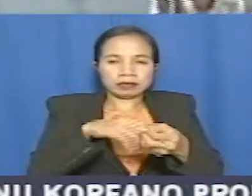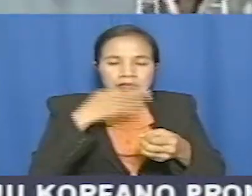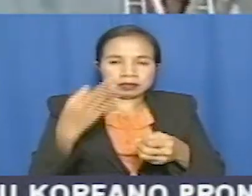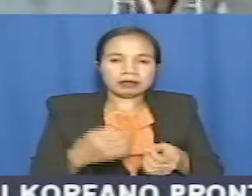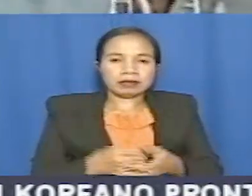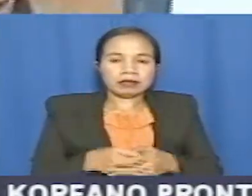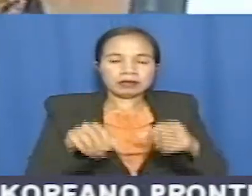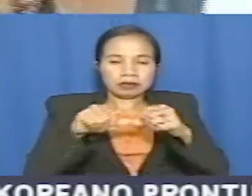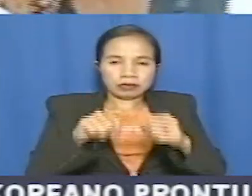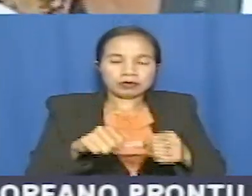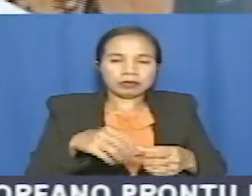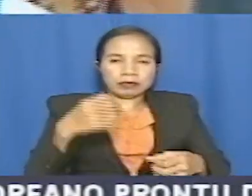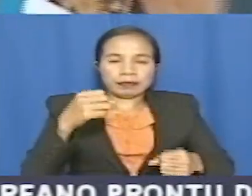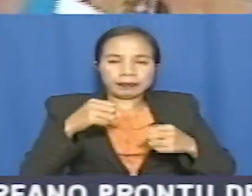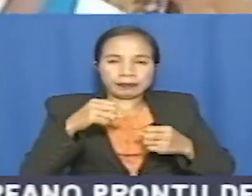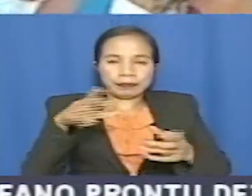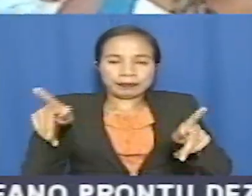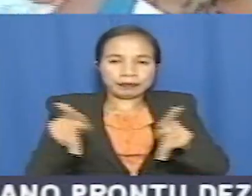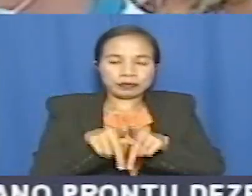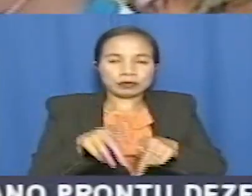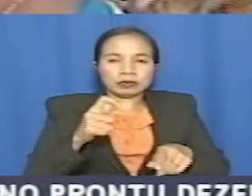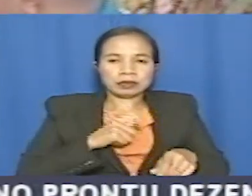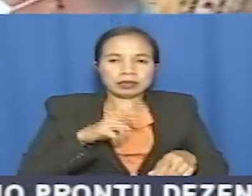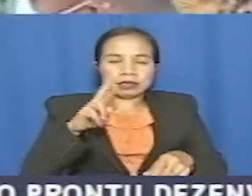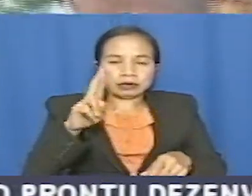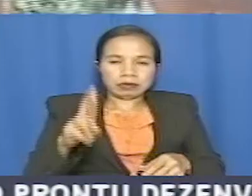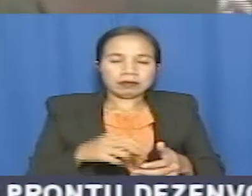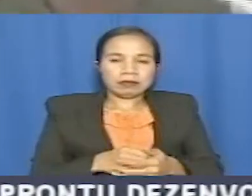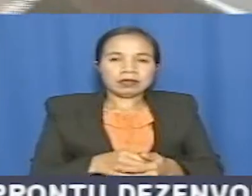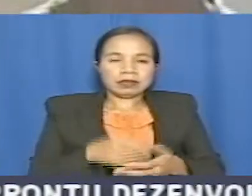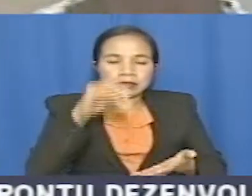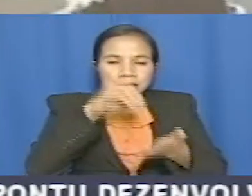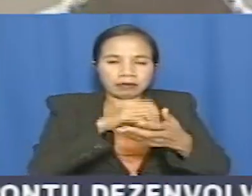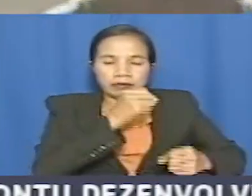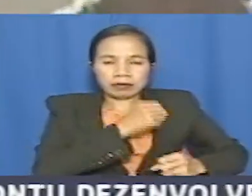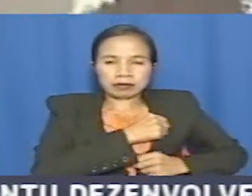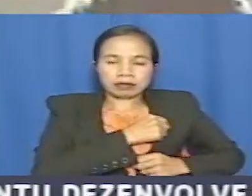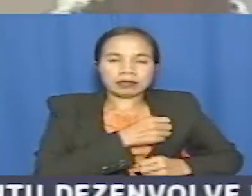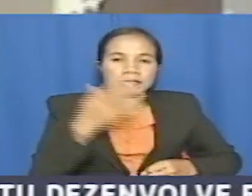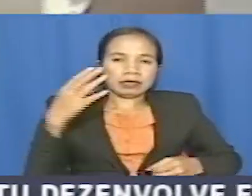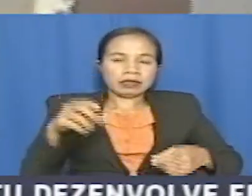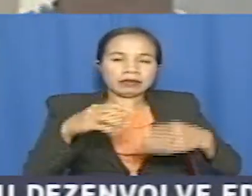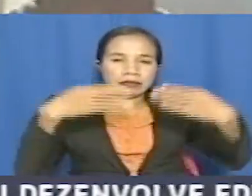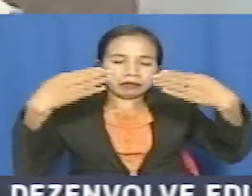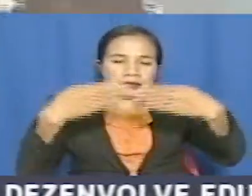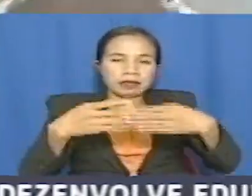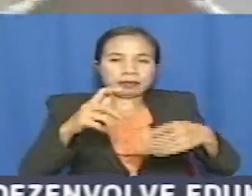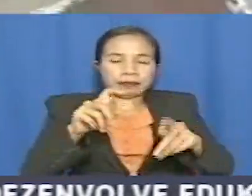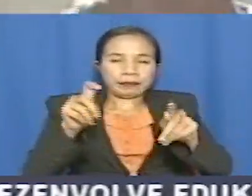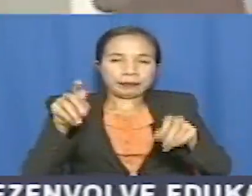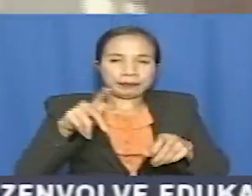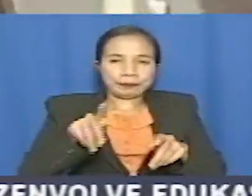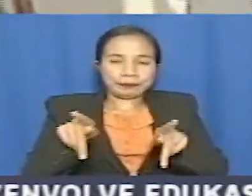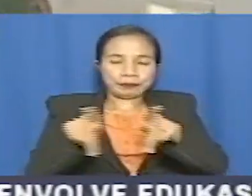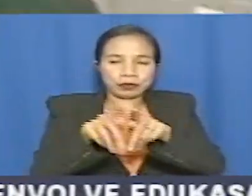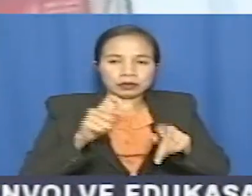A foi encontrou a Posto Saúde Tilomar e a Sucumbo de Mu. No destacamento falente de FDTL e a fronteira Motamassi Posto Tilomar.